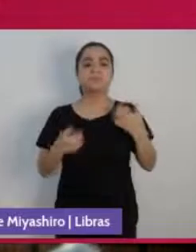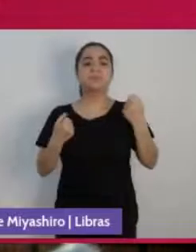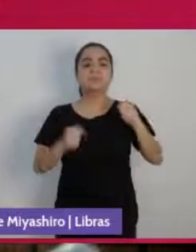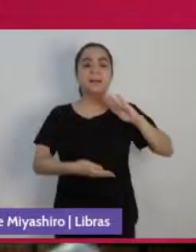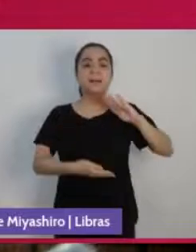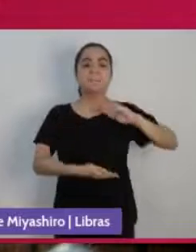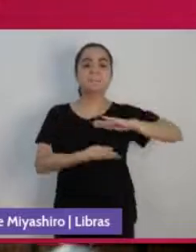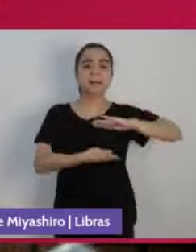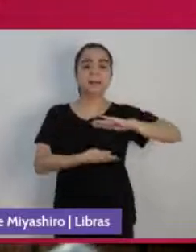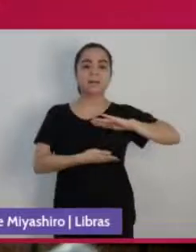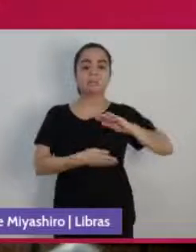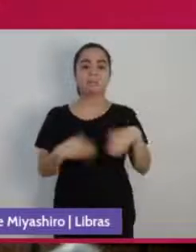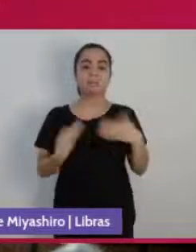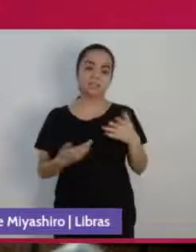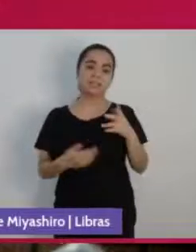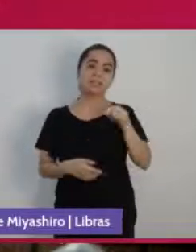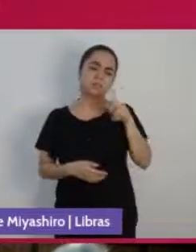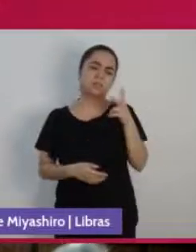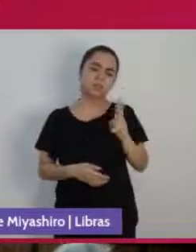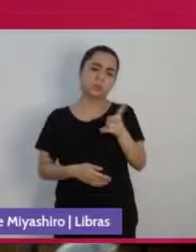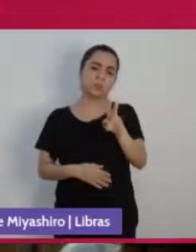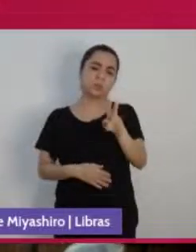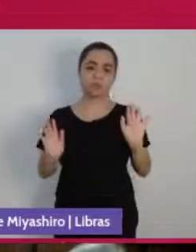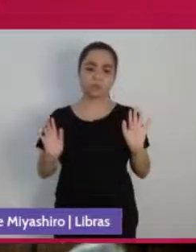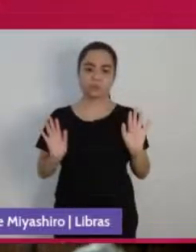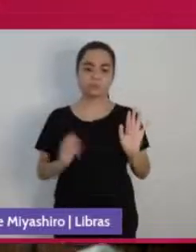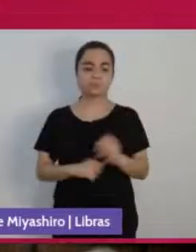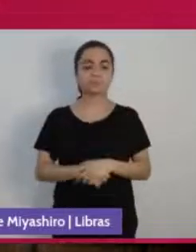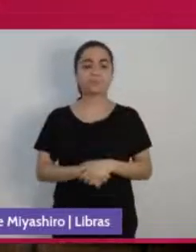isso vai acontecer, mas eu